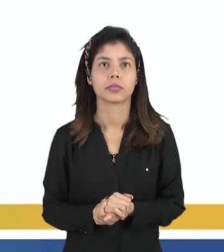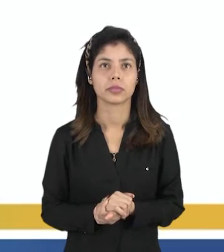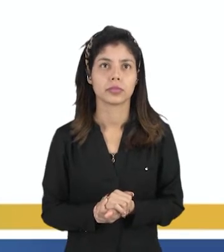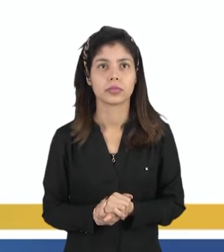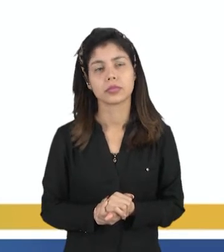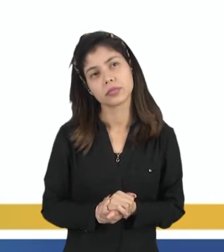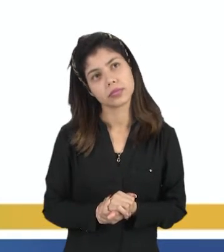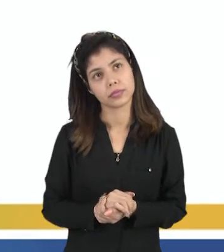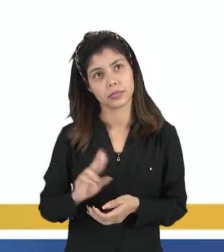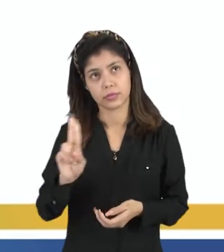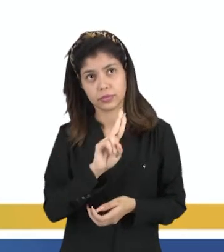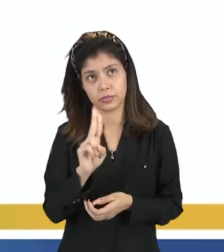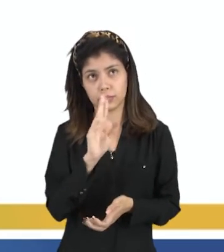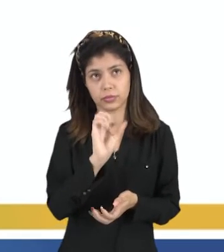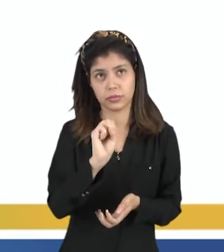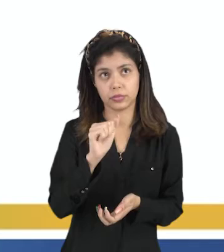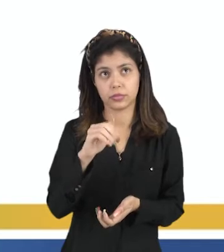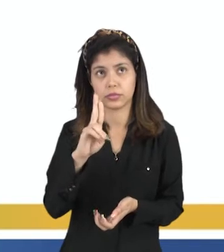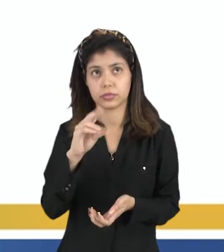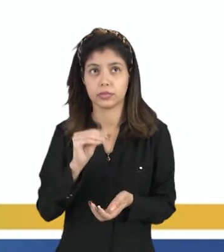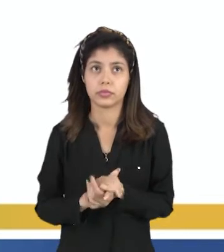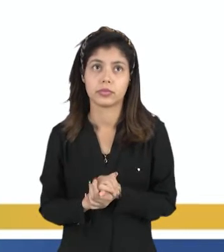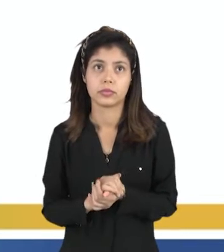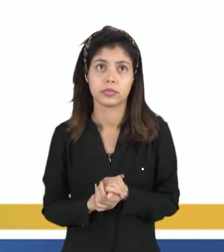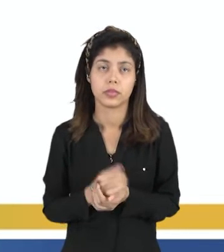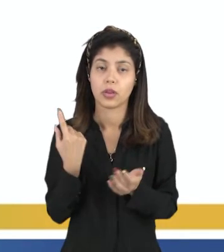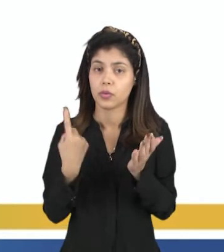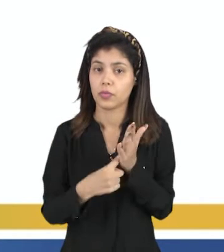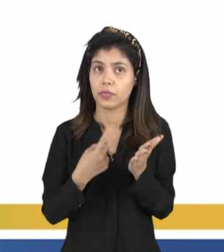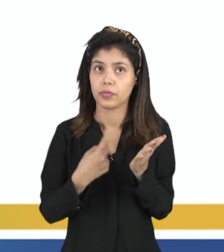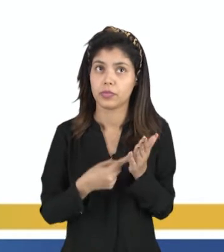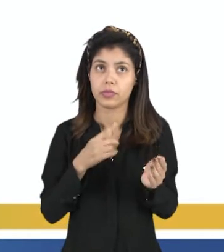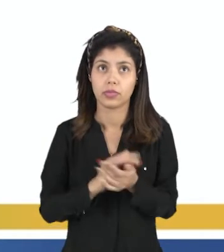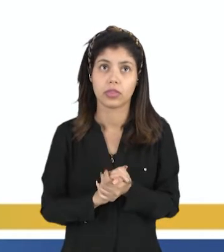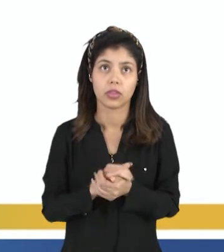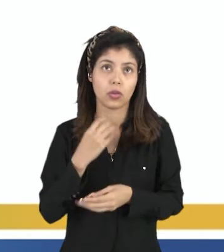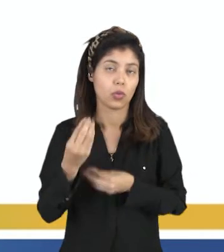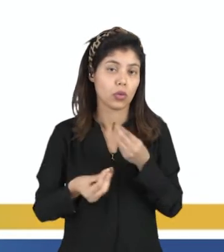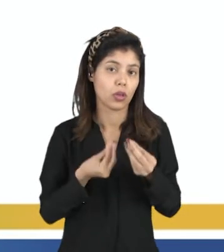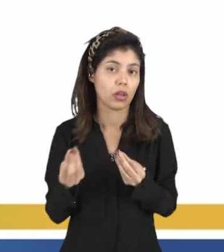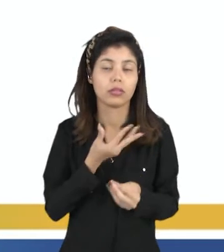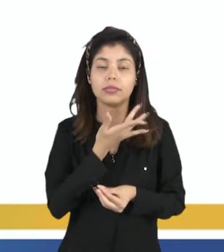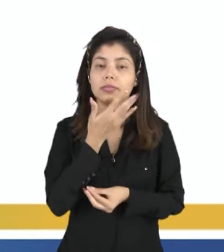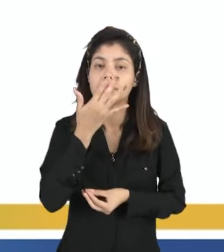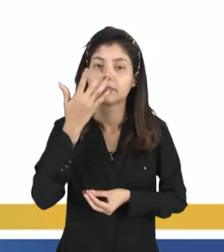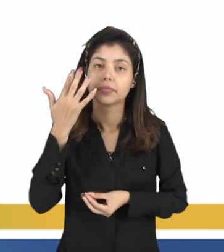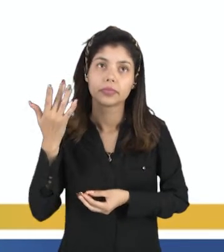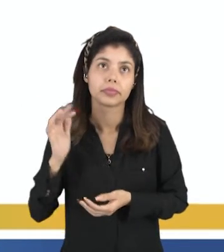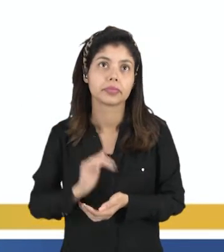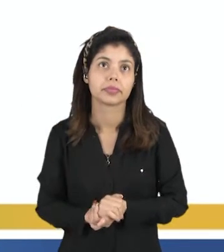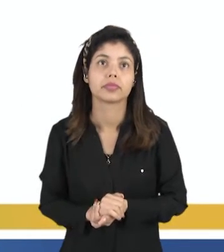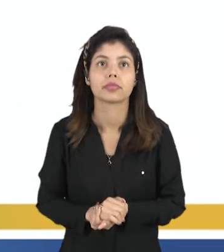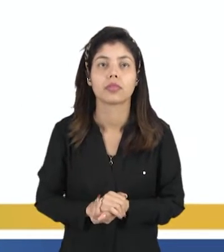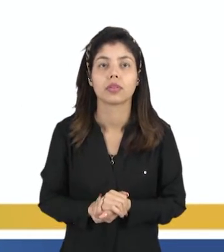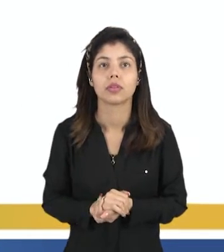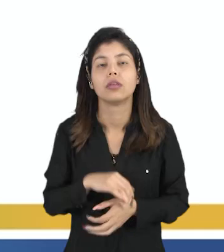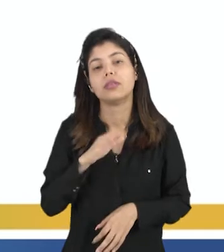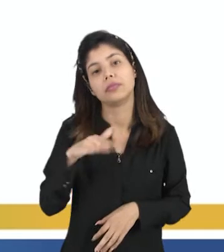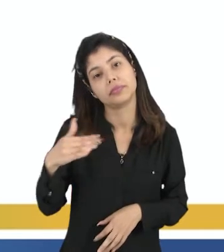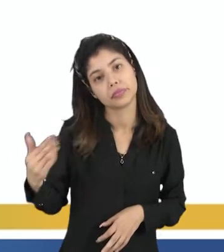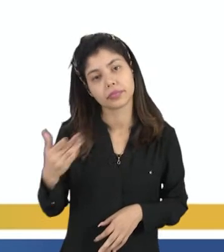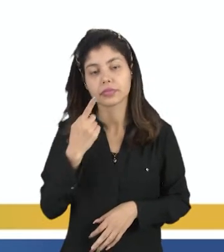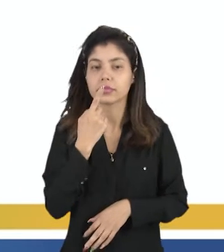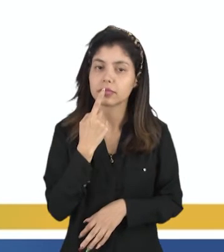O que nós chamamos de sabor é, na verdade, a combinação tanto dos odores, né, do cheiro da comida, quanto